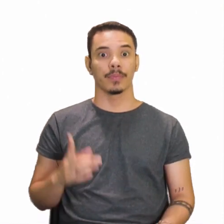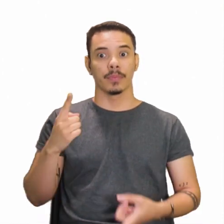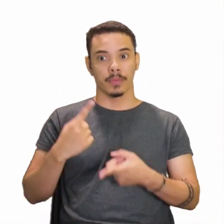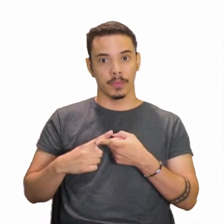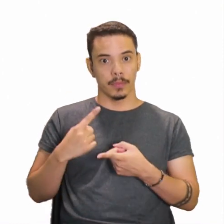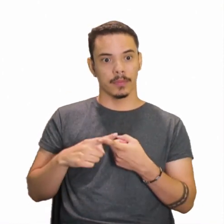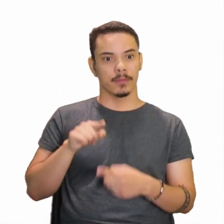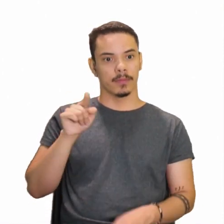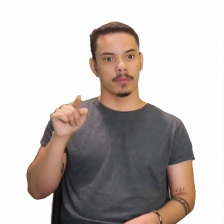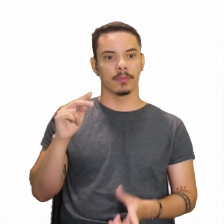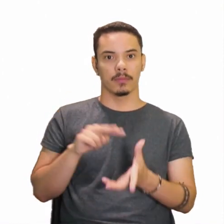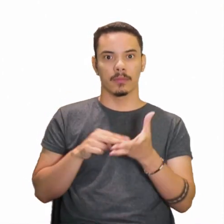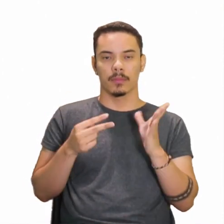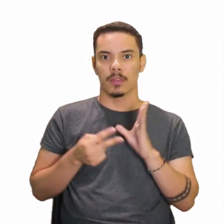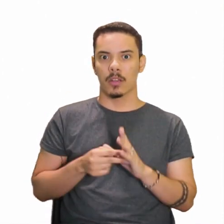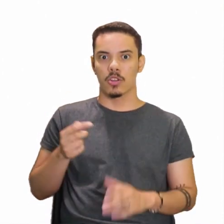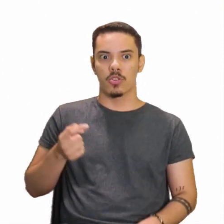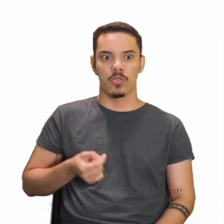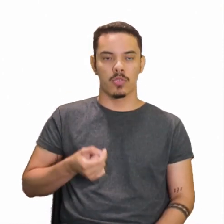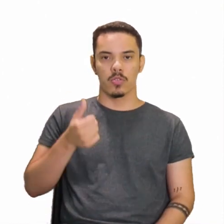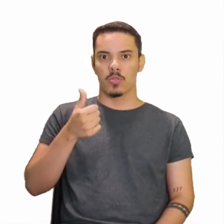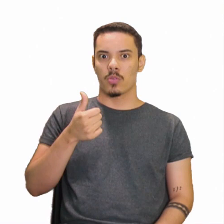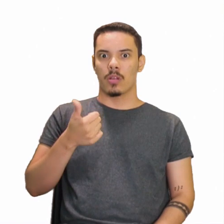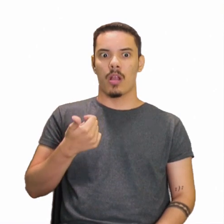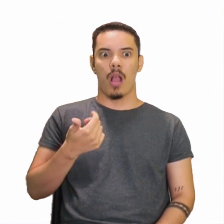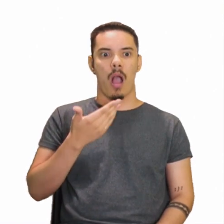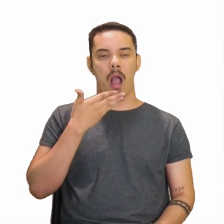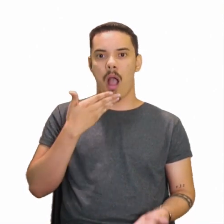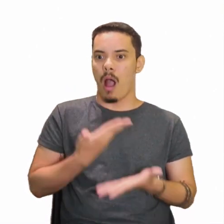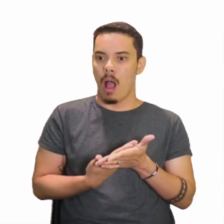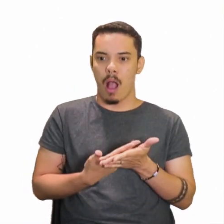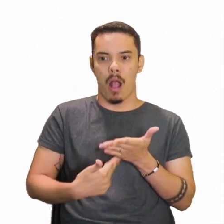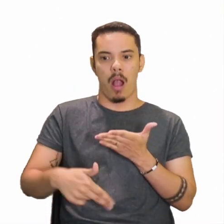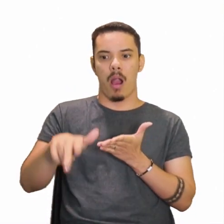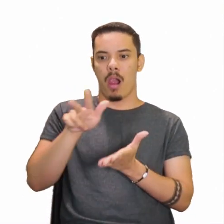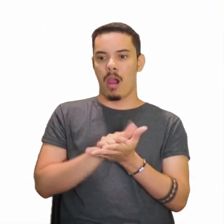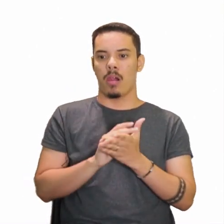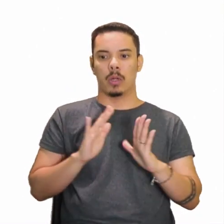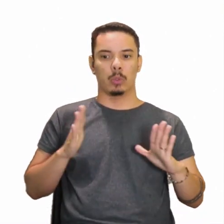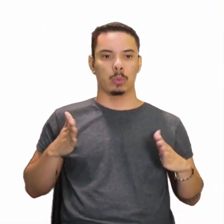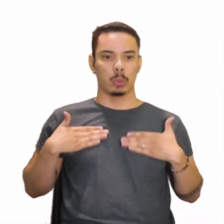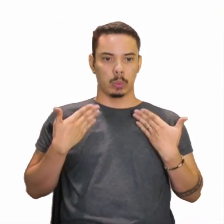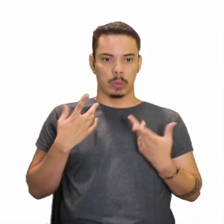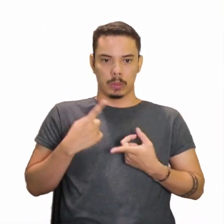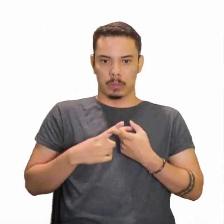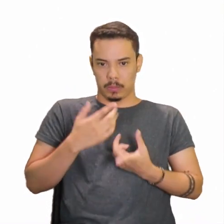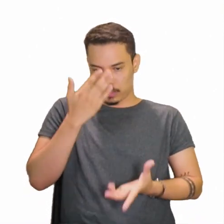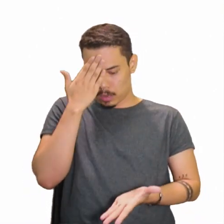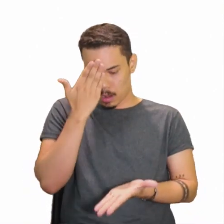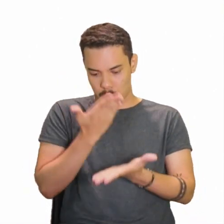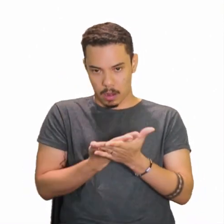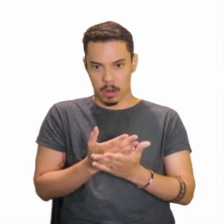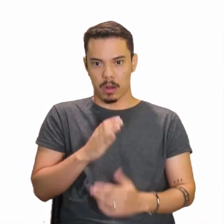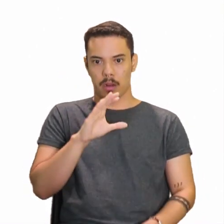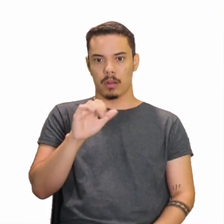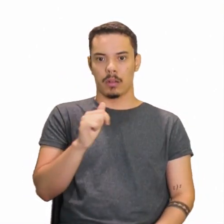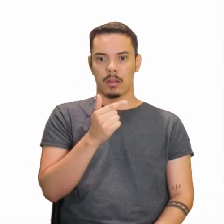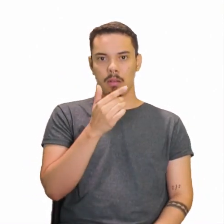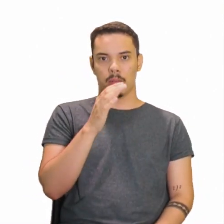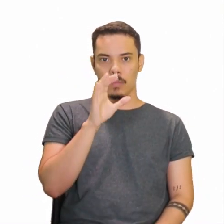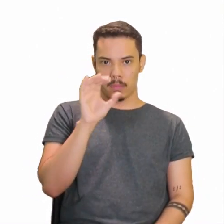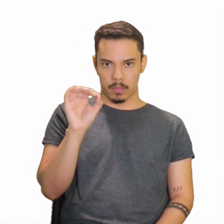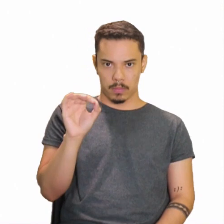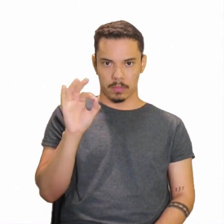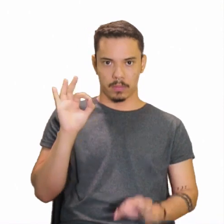aquela expressão dela ali, quase, né, que caindo para trás, foi de surpresa, por acreditar que se tratava de Cascão mergulhando no